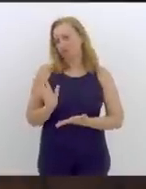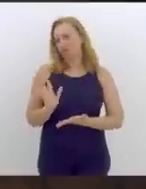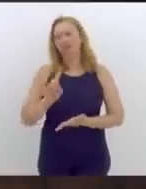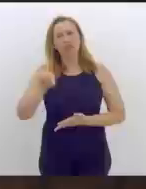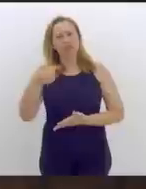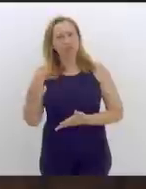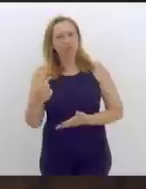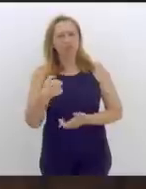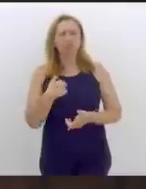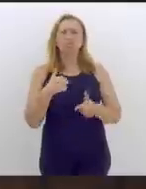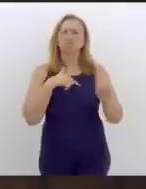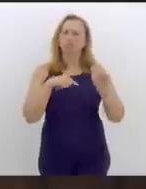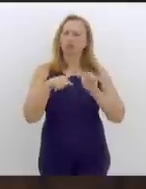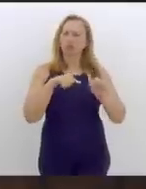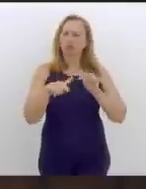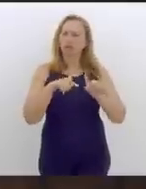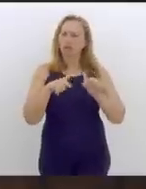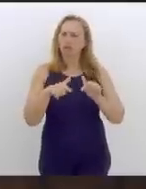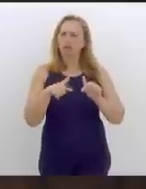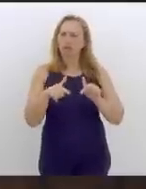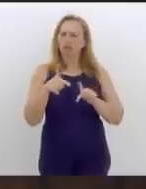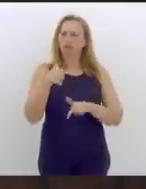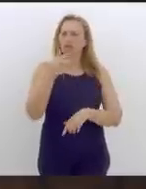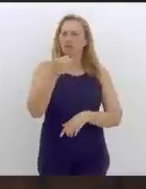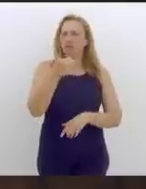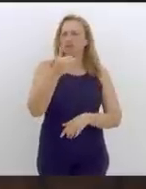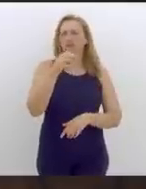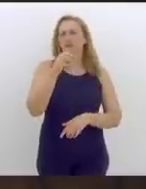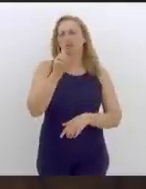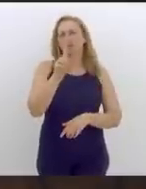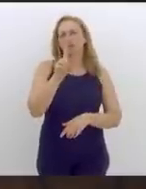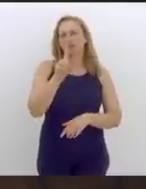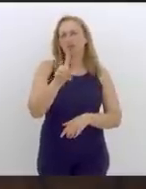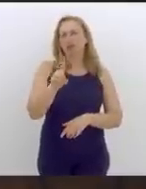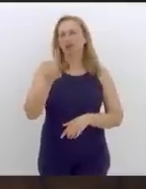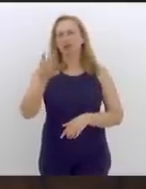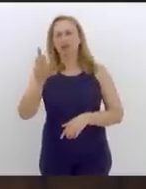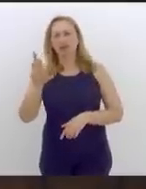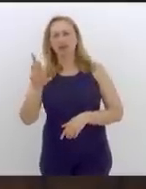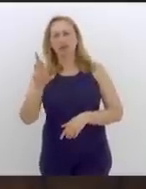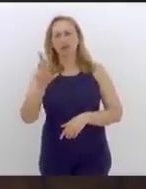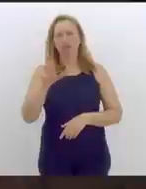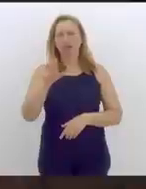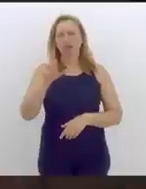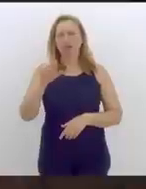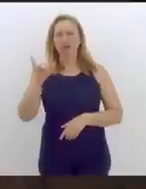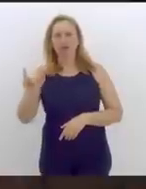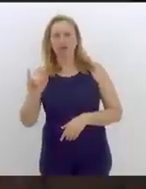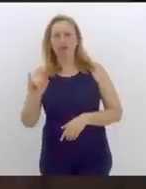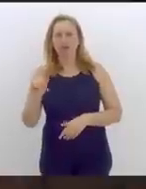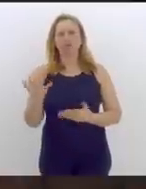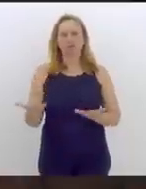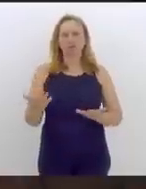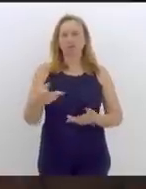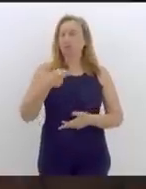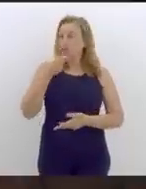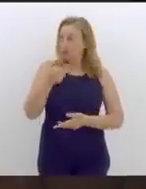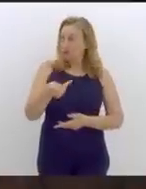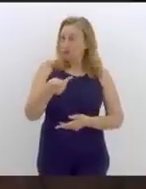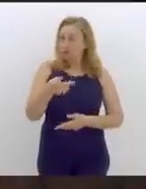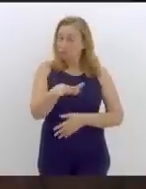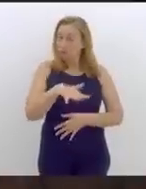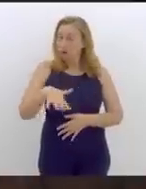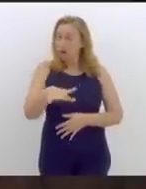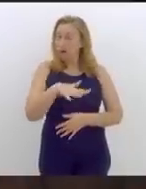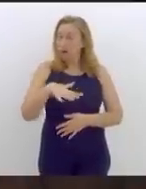eu trabalhando eles traiu um Dri para mim eu trabalhando conforme determinação do seu Comandante verbal numa